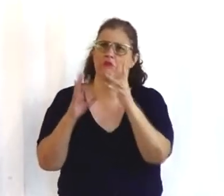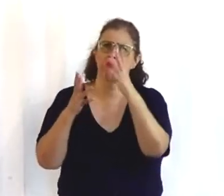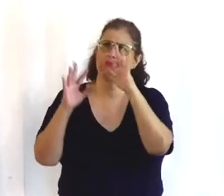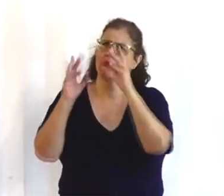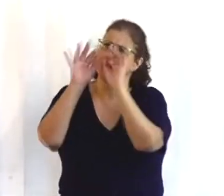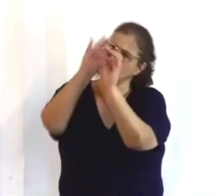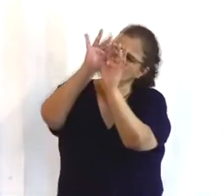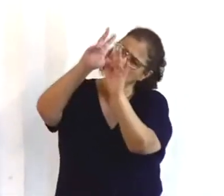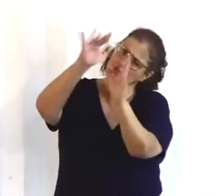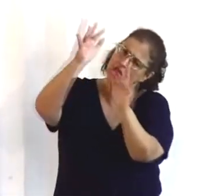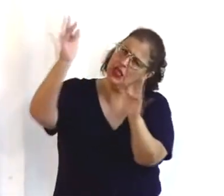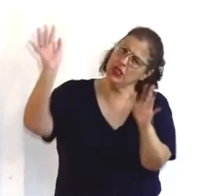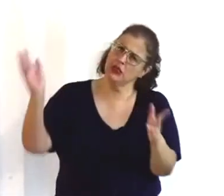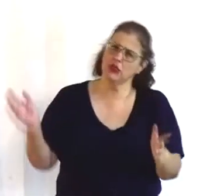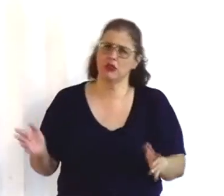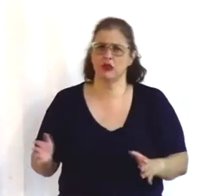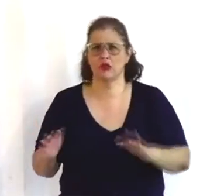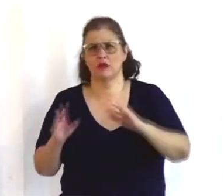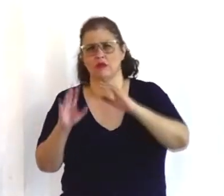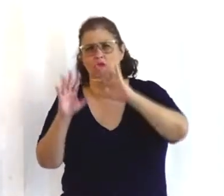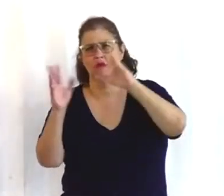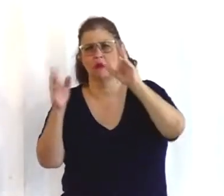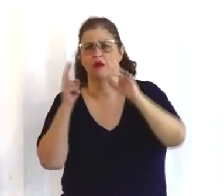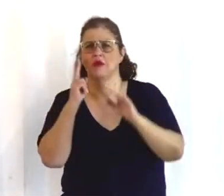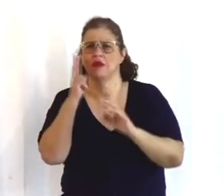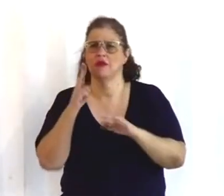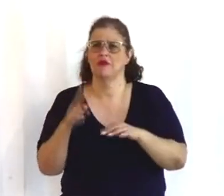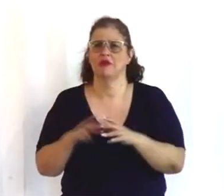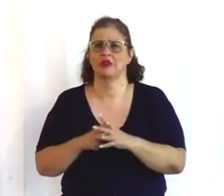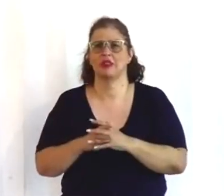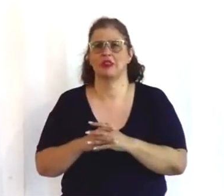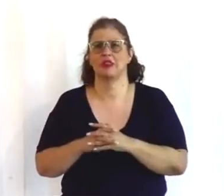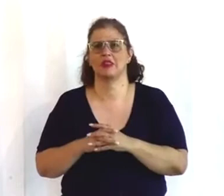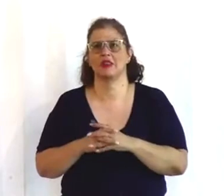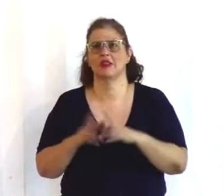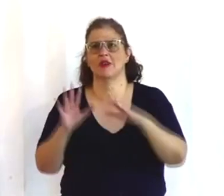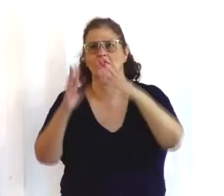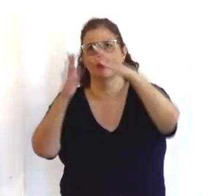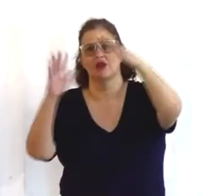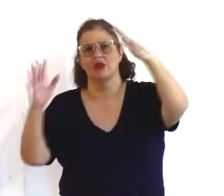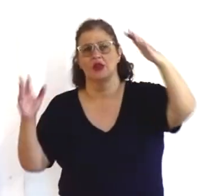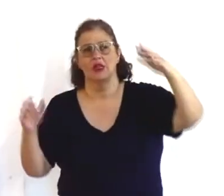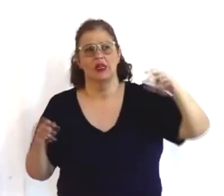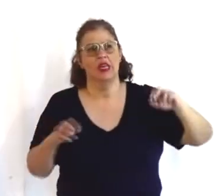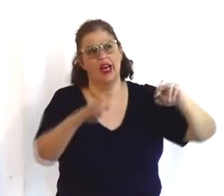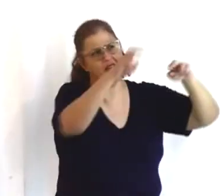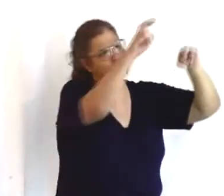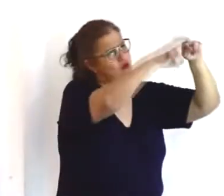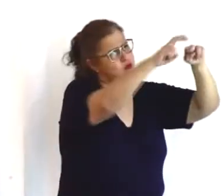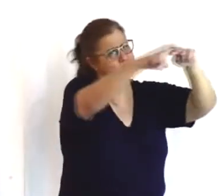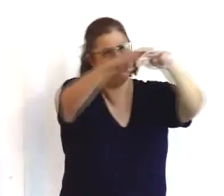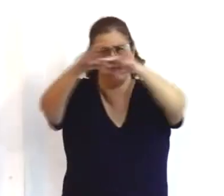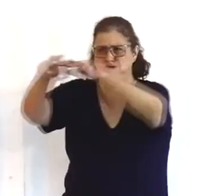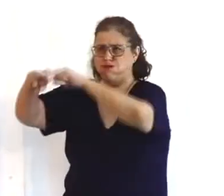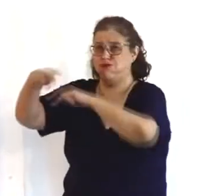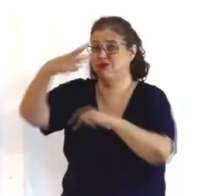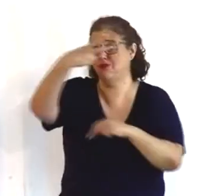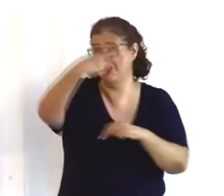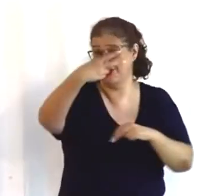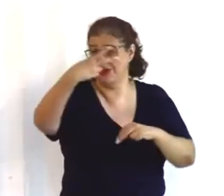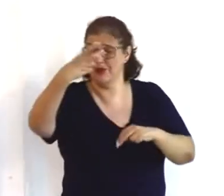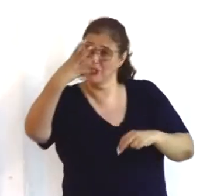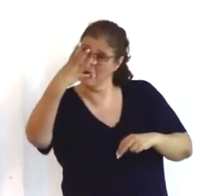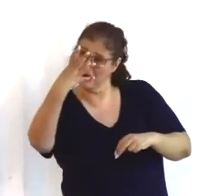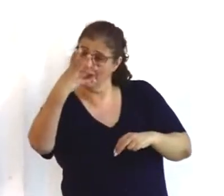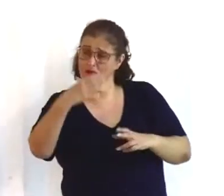semelhante no aspecto à esmeralda. Ao redor do trono há também 24 tronos, e assentados neles 24